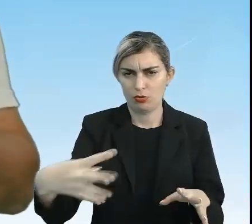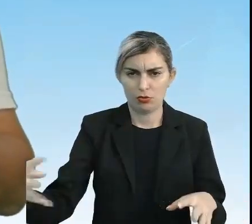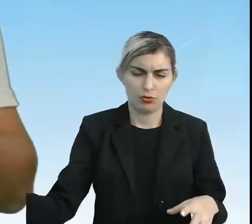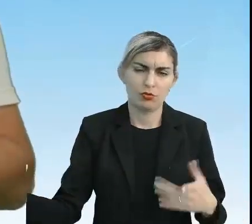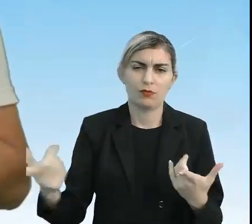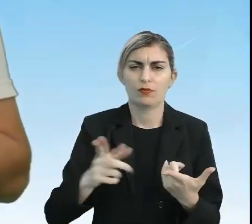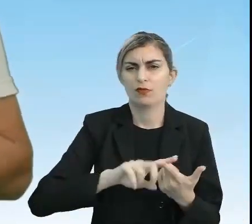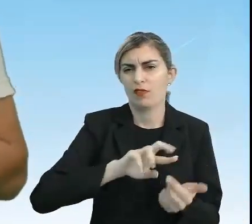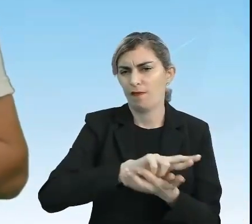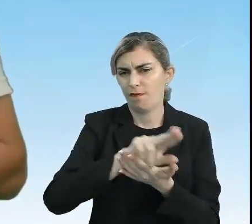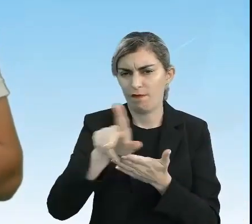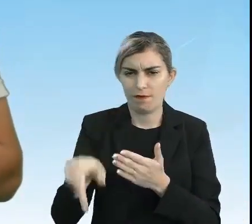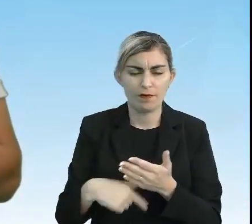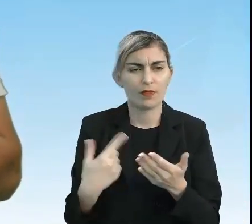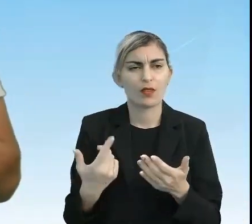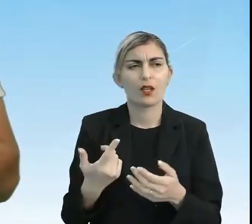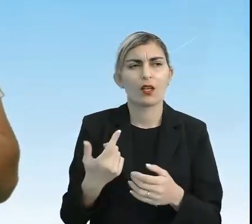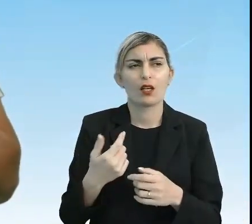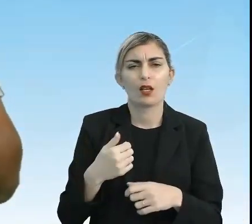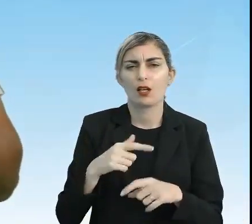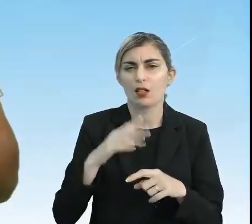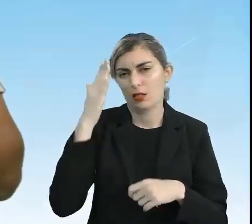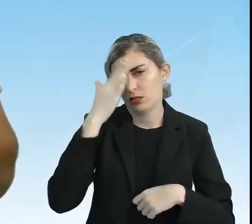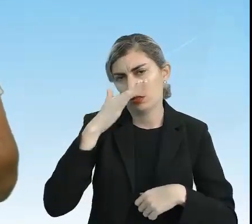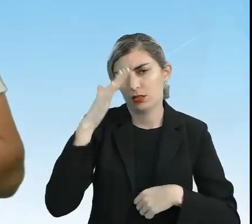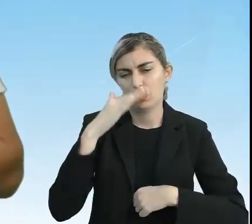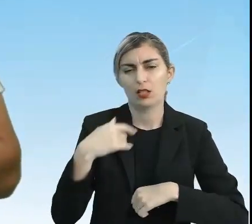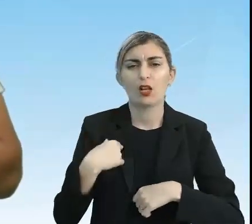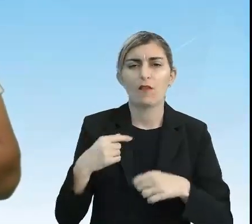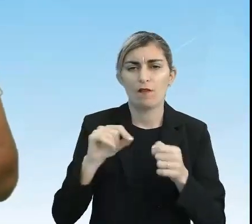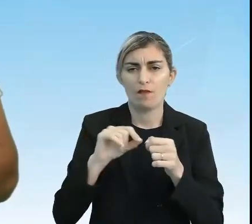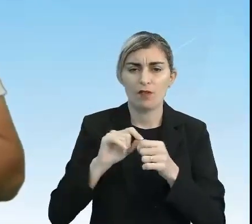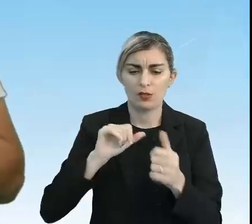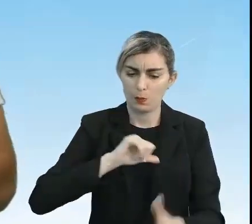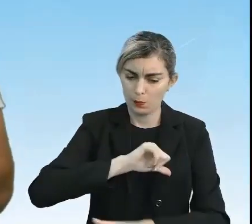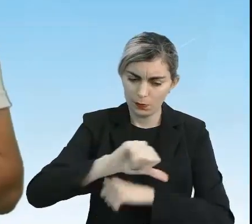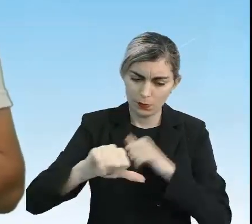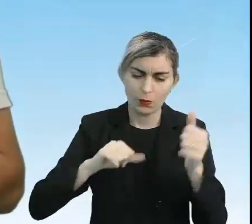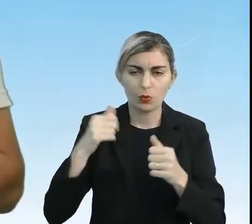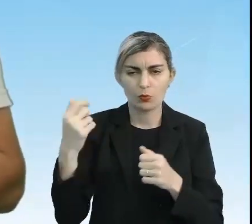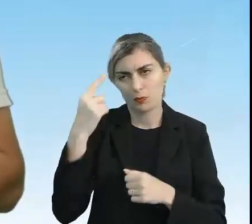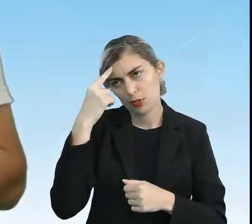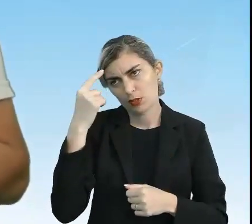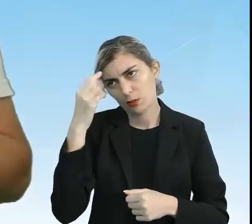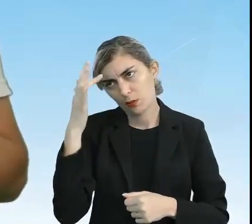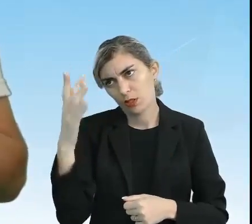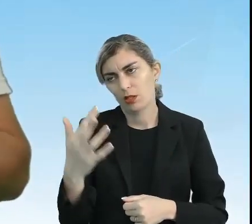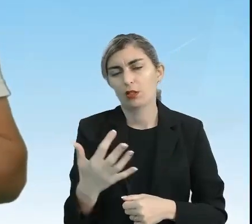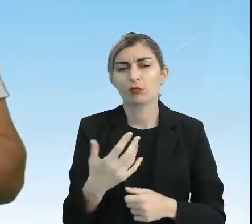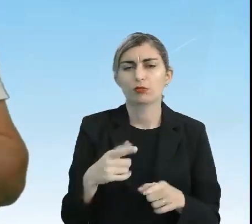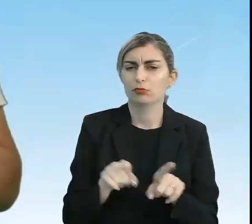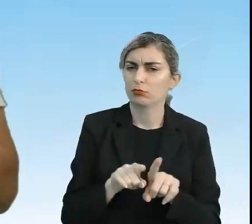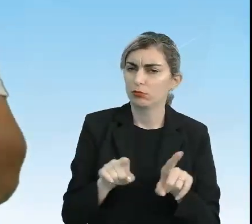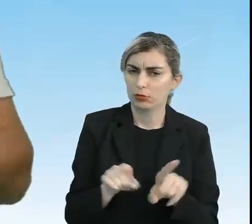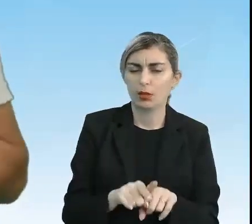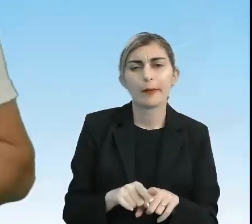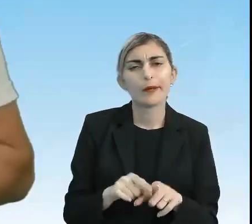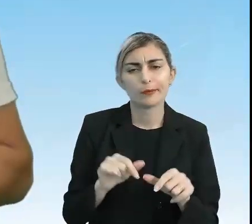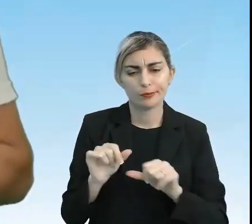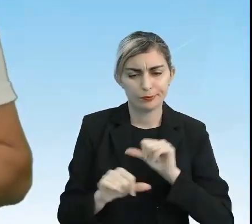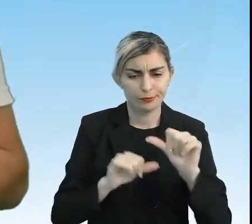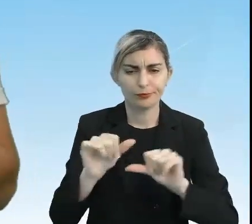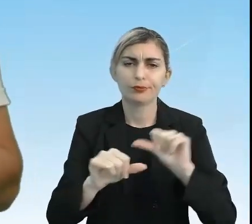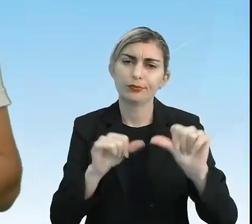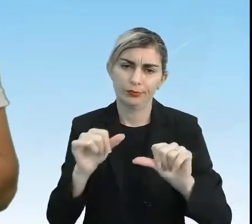LGBTQI+, então a gente precisa entender que nós precisamos fazer uma reformulação dos nossos pensamentos e também